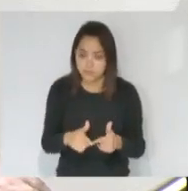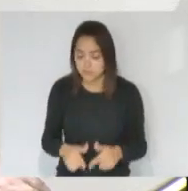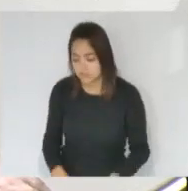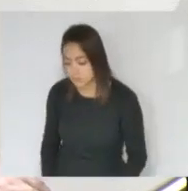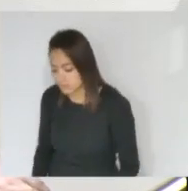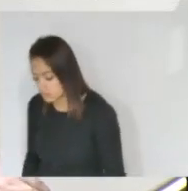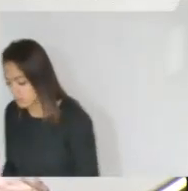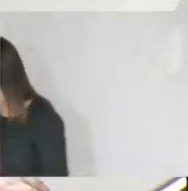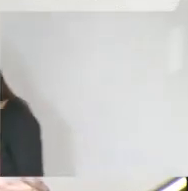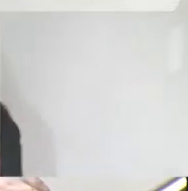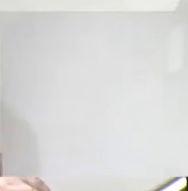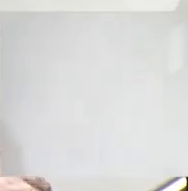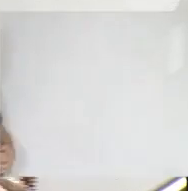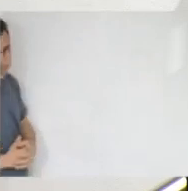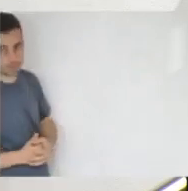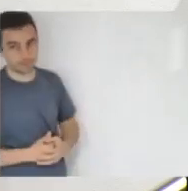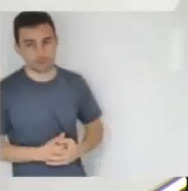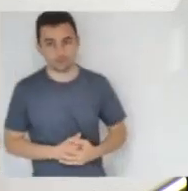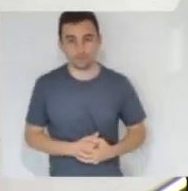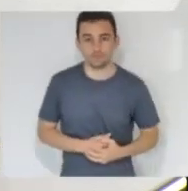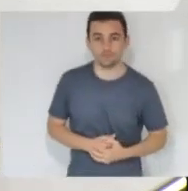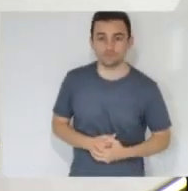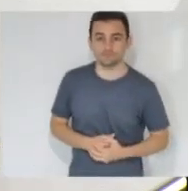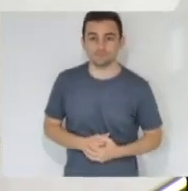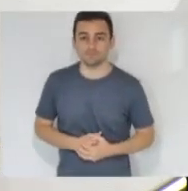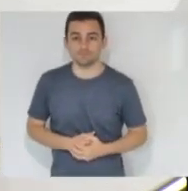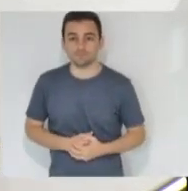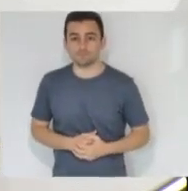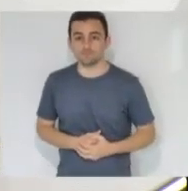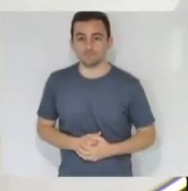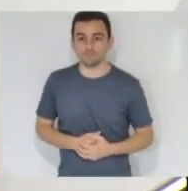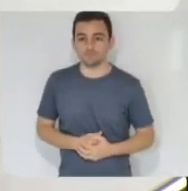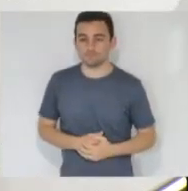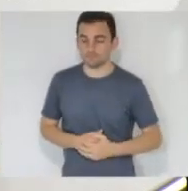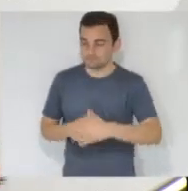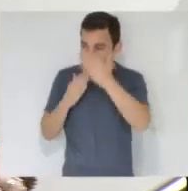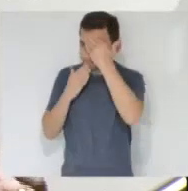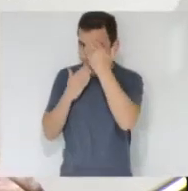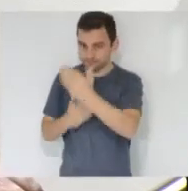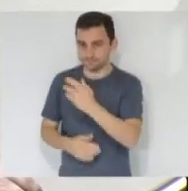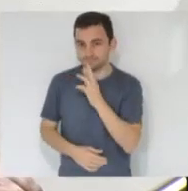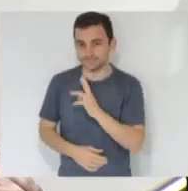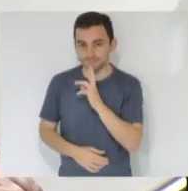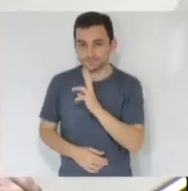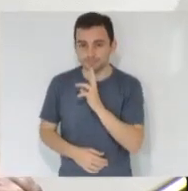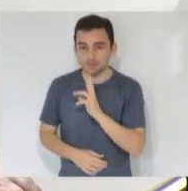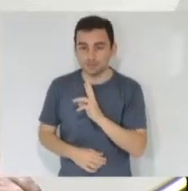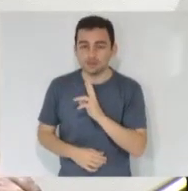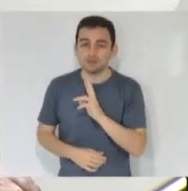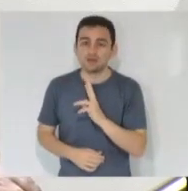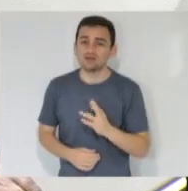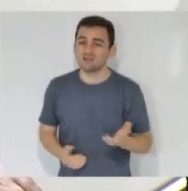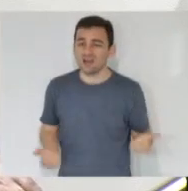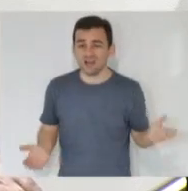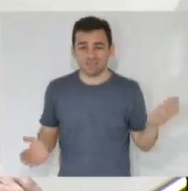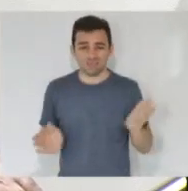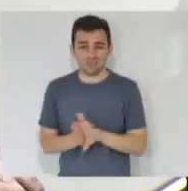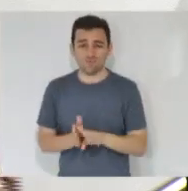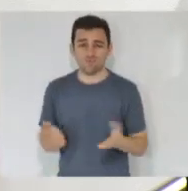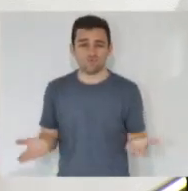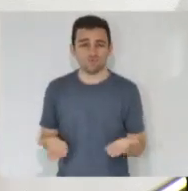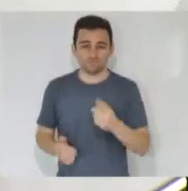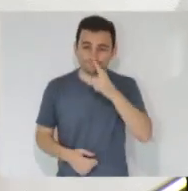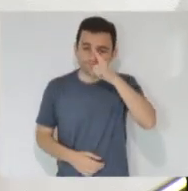Mais um minuto, deputado. Obrigado, deputado, presidente Rodrigo Minotto. Chegamos a um ponto em que eu vejo muito